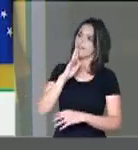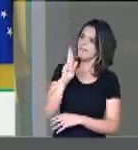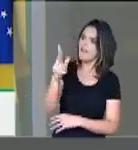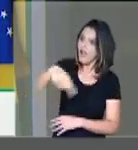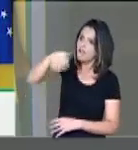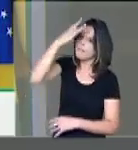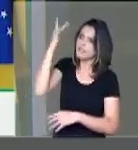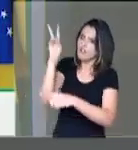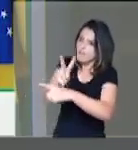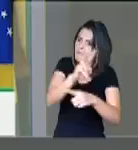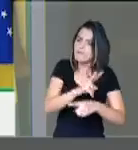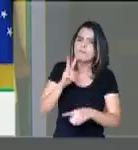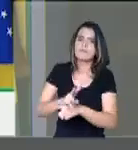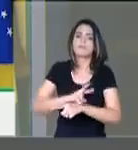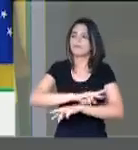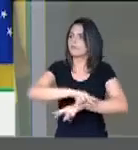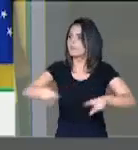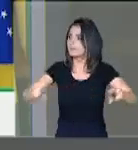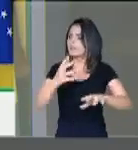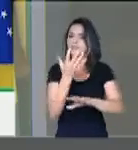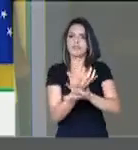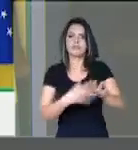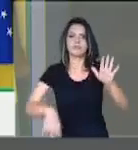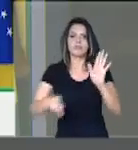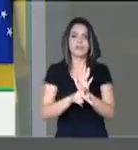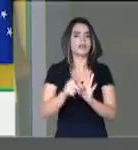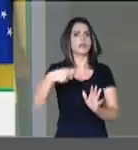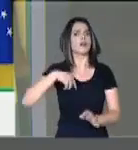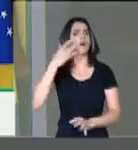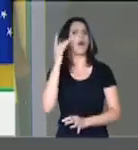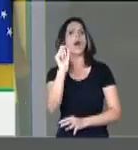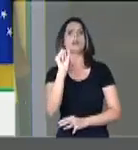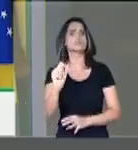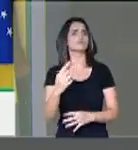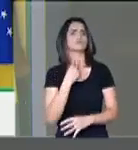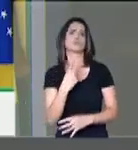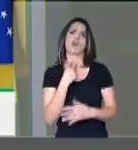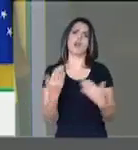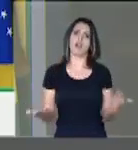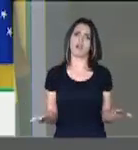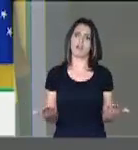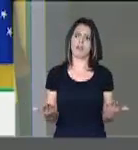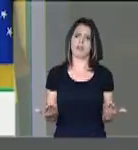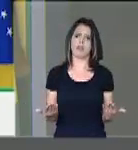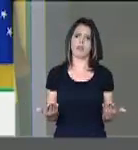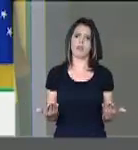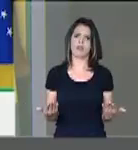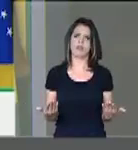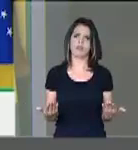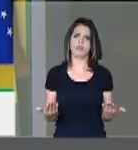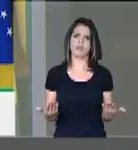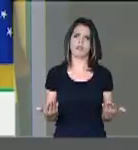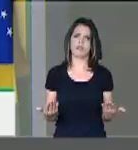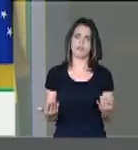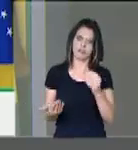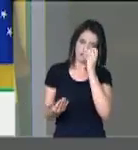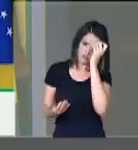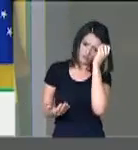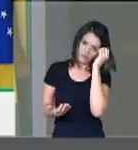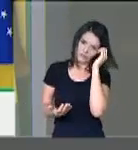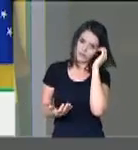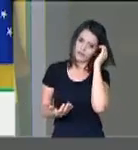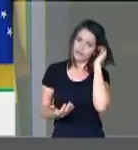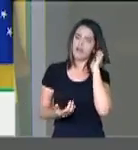aqueles que preservam a biodiversidade brasileira eu acho que não pode ser aposta deste parlamento a gente deveria está